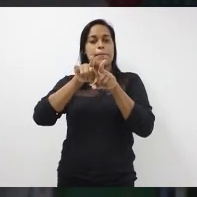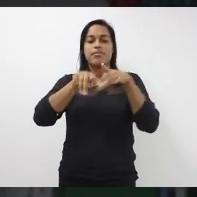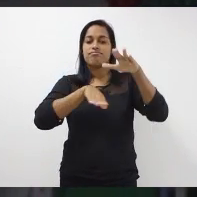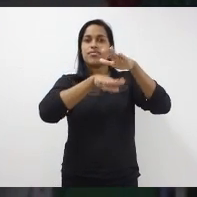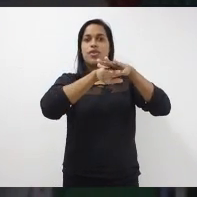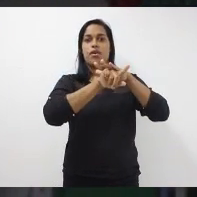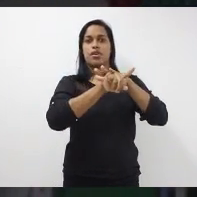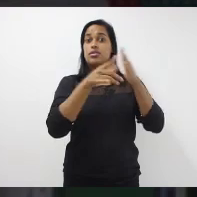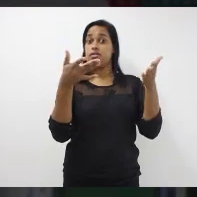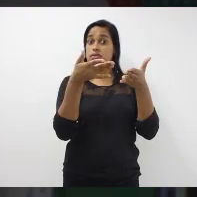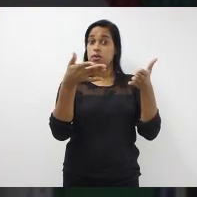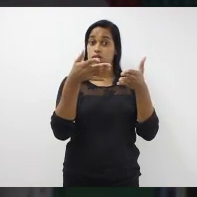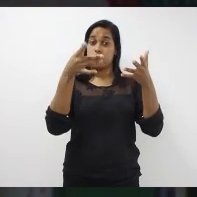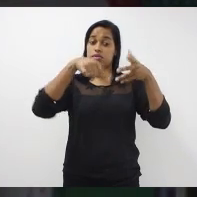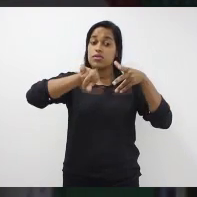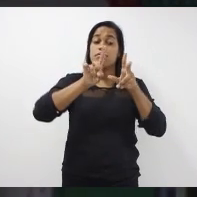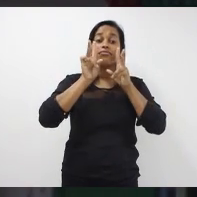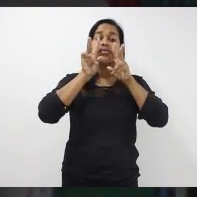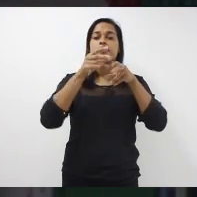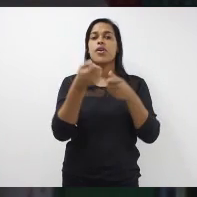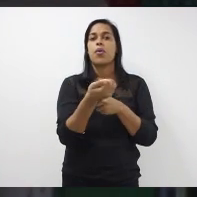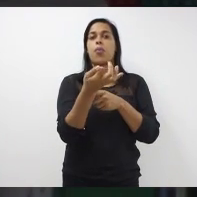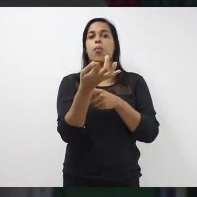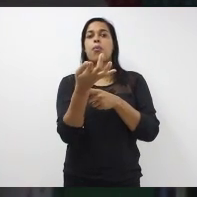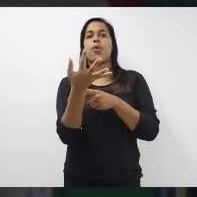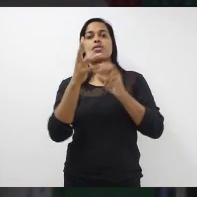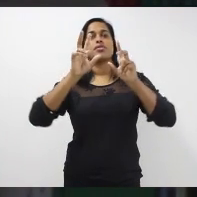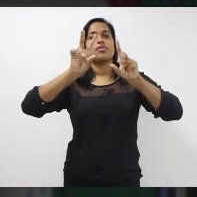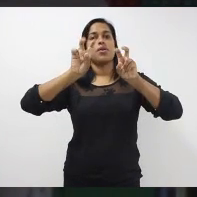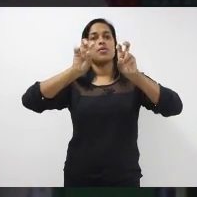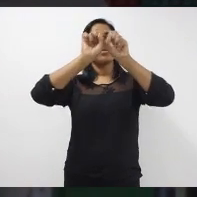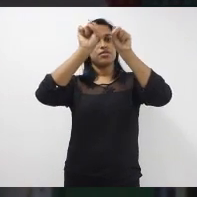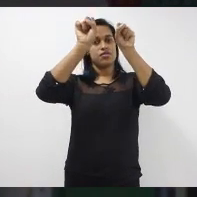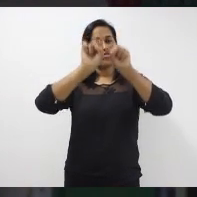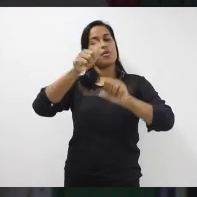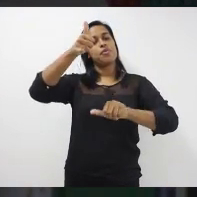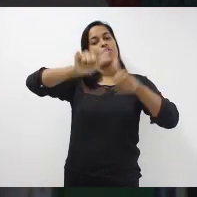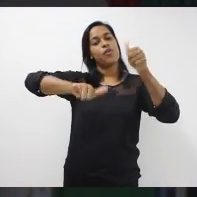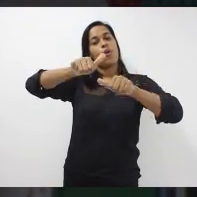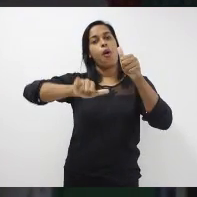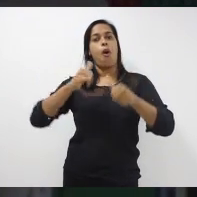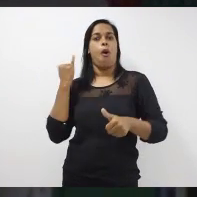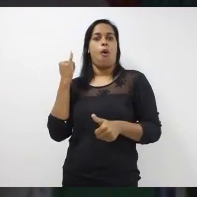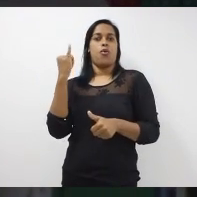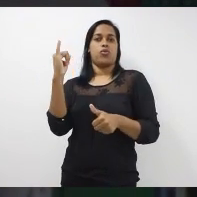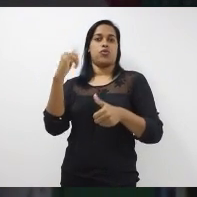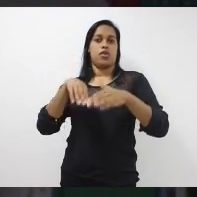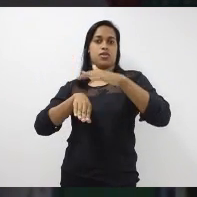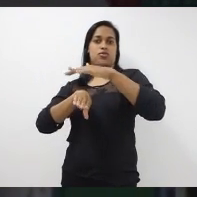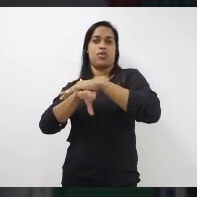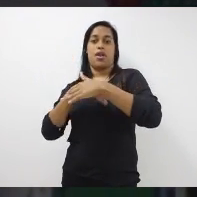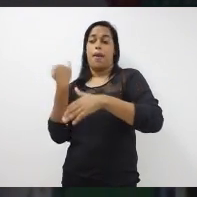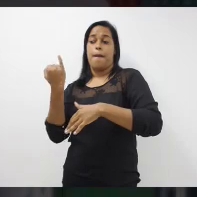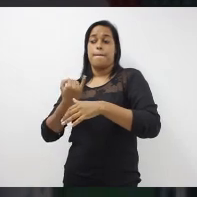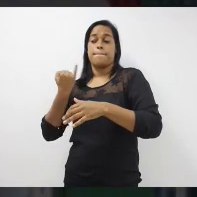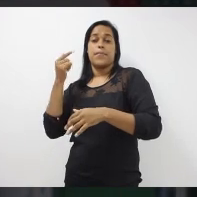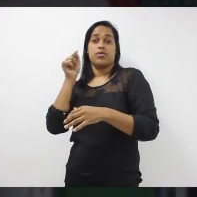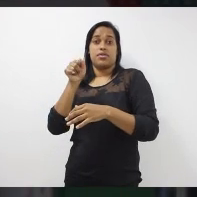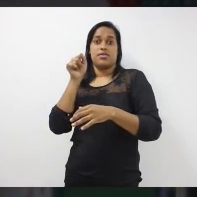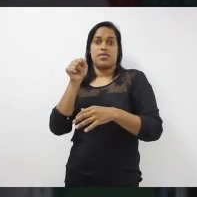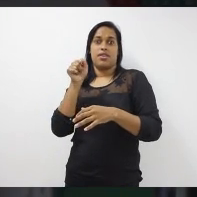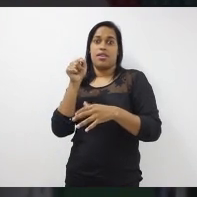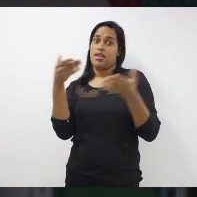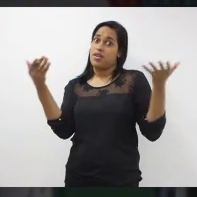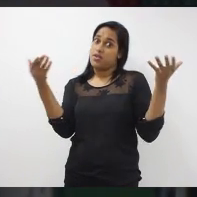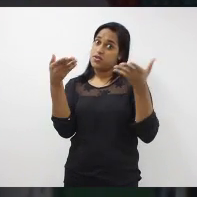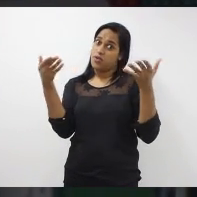aqui a gente vai ver o que são e quais são os sistemas de controle de estoques e qual é a importância deles para a lucratividade